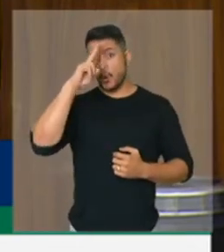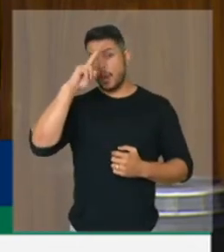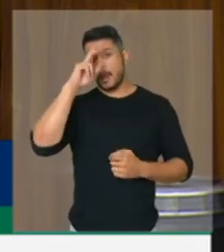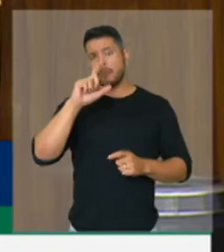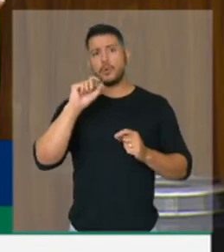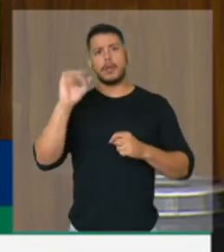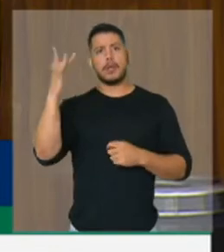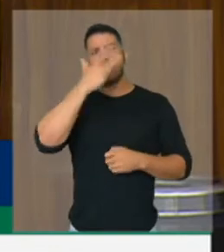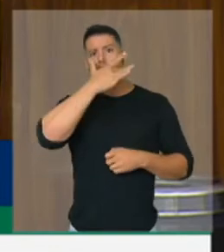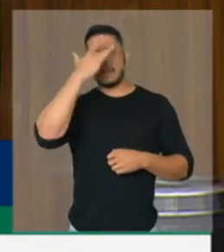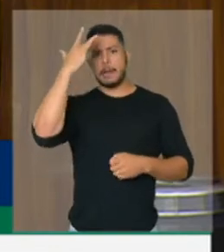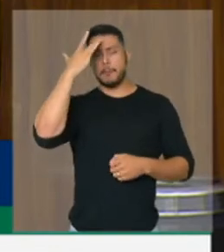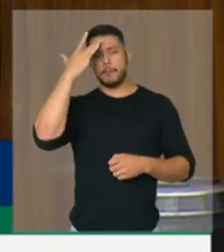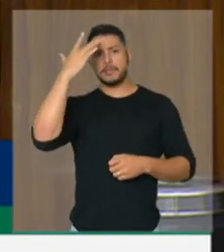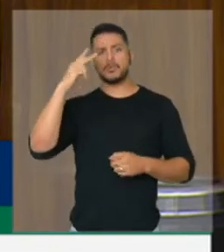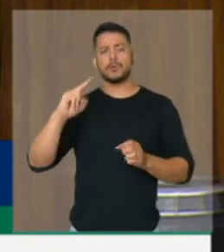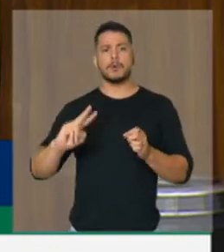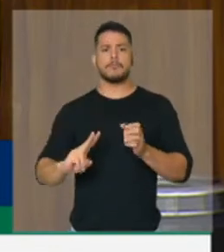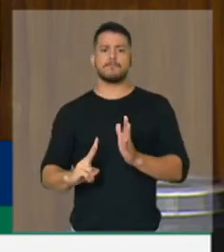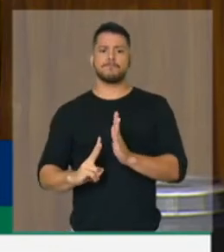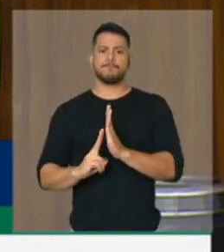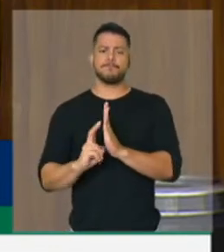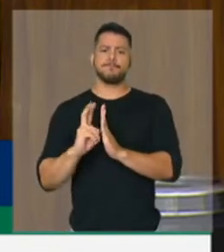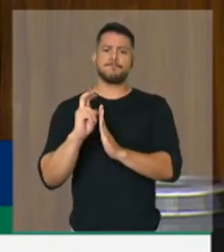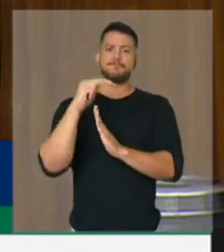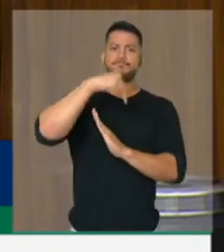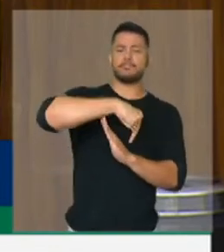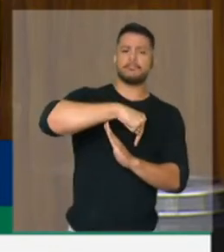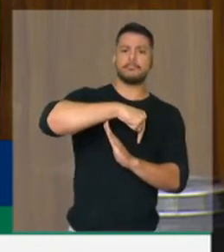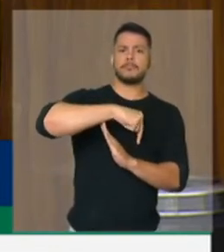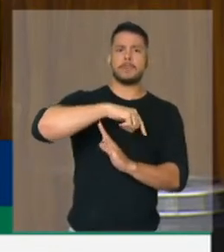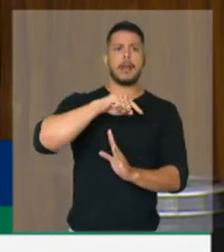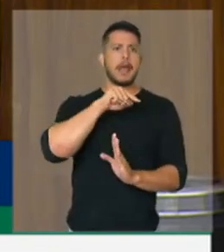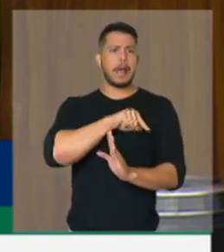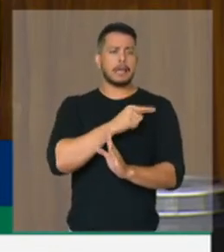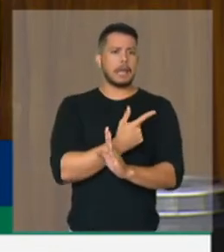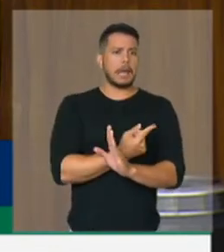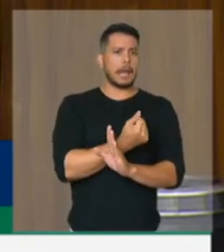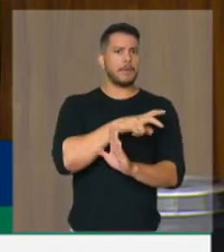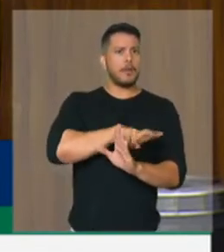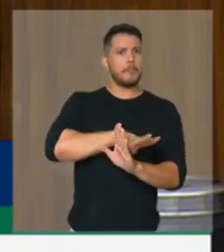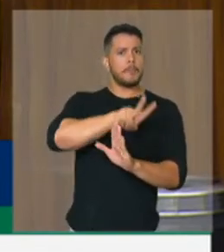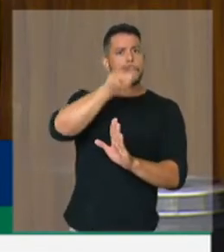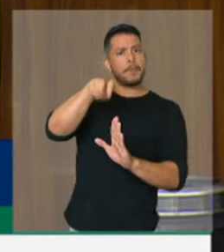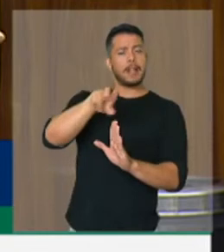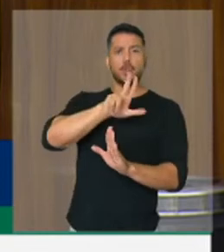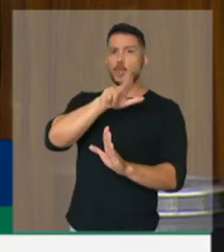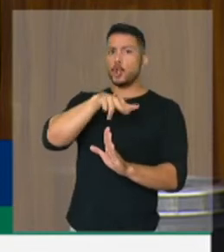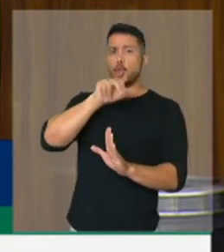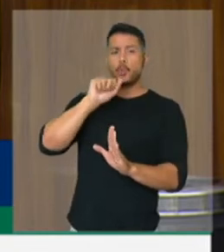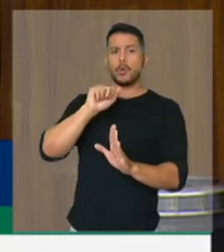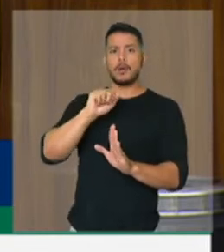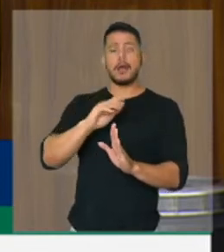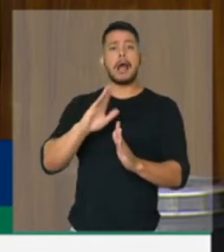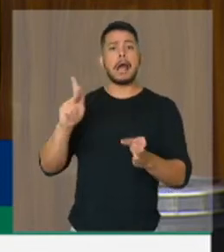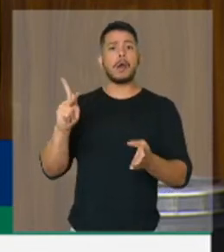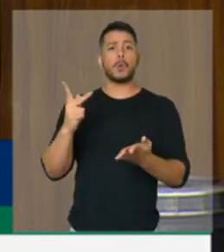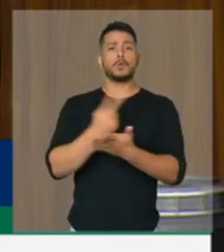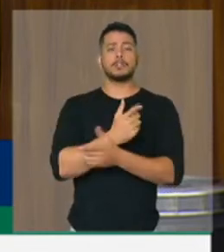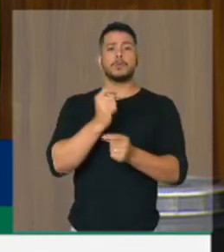pulando do lado socialista para o outro lado. E nunca vi ninguém do lado de lá querendo pular para o lado socialista. Foi até que derrubaram o